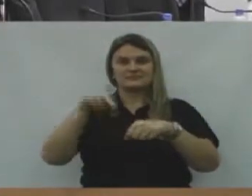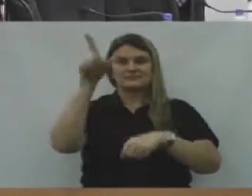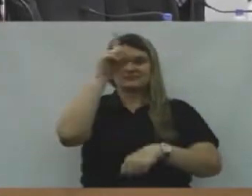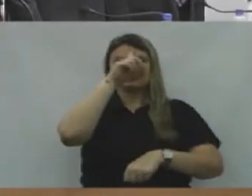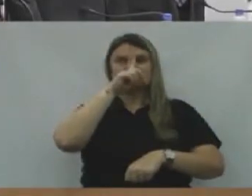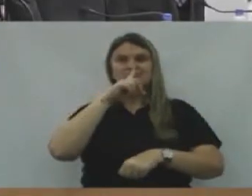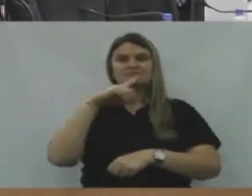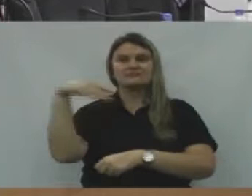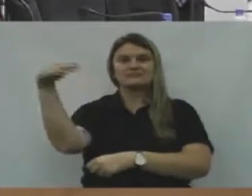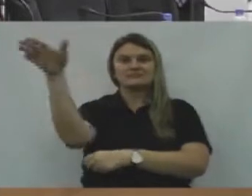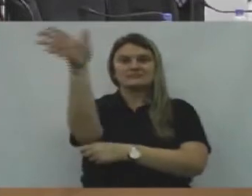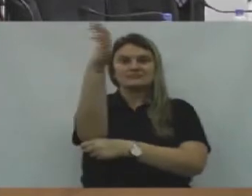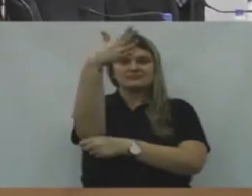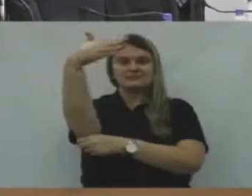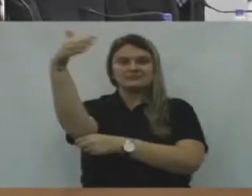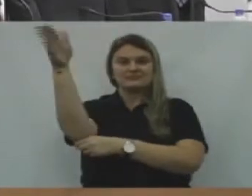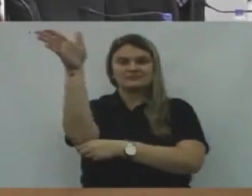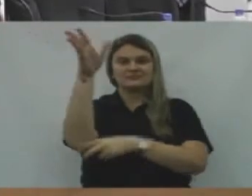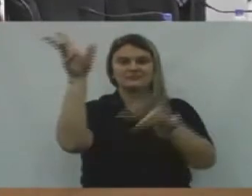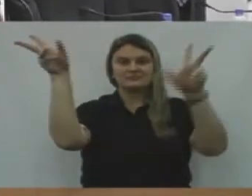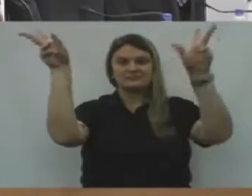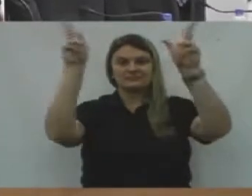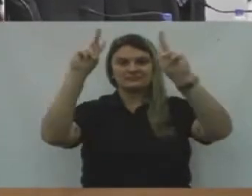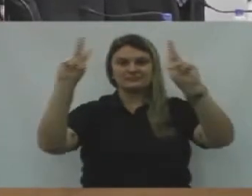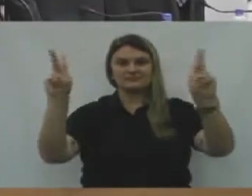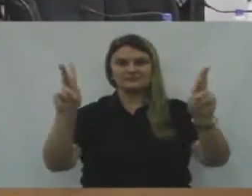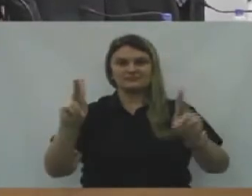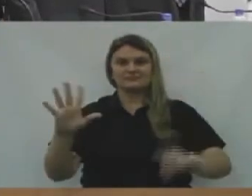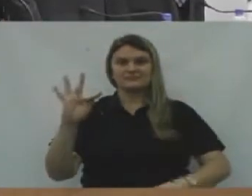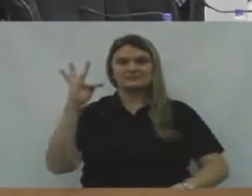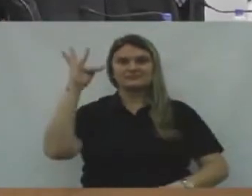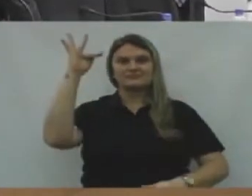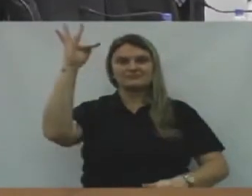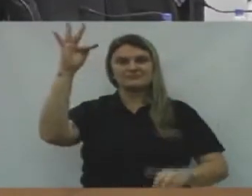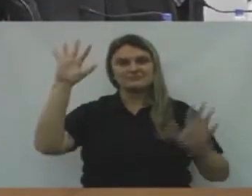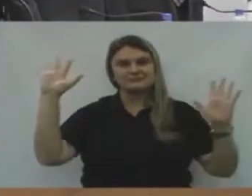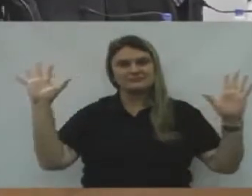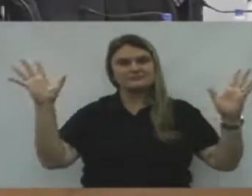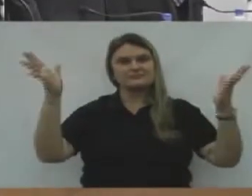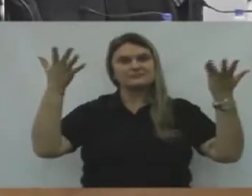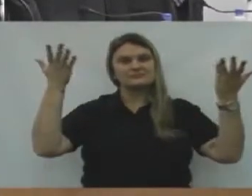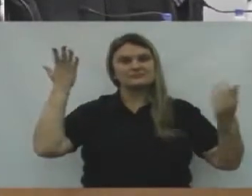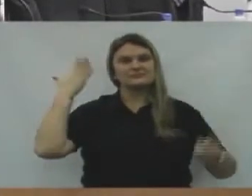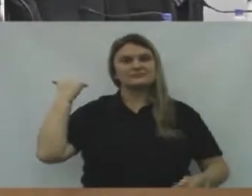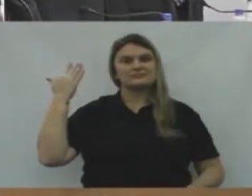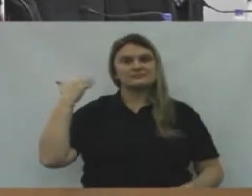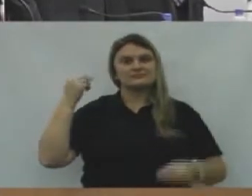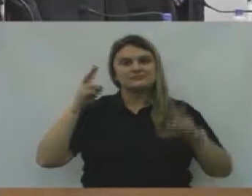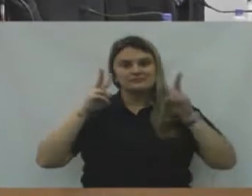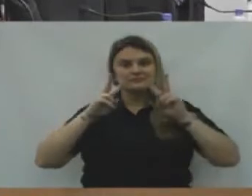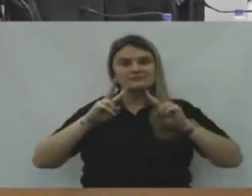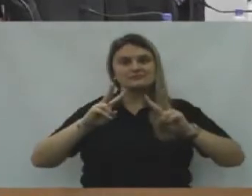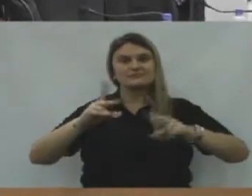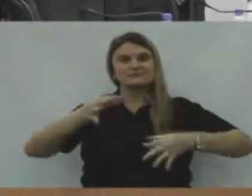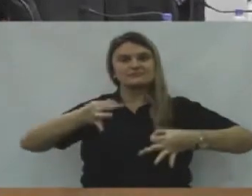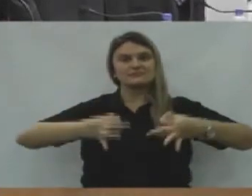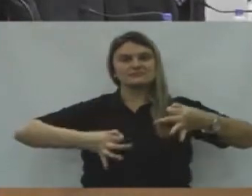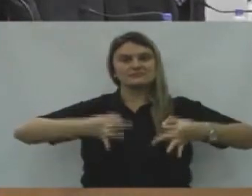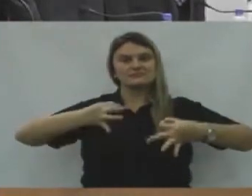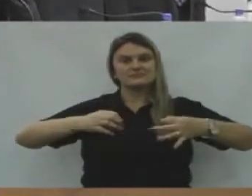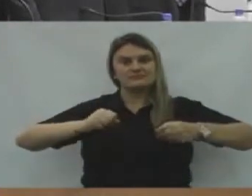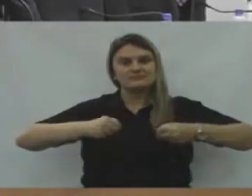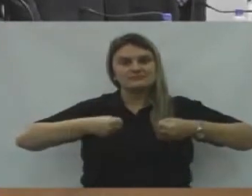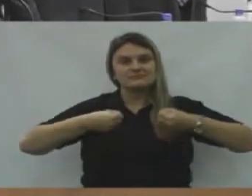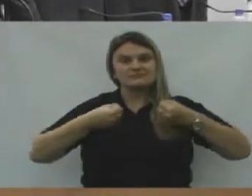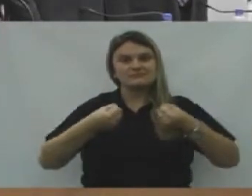diga o verde e ouro desta flâmula, Paz no futuro e glória no passado, Mas, servis